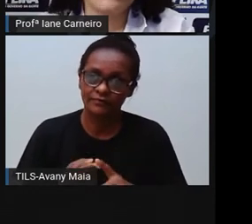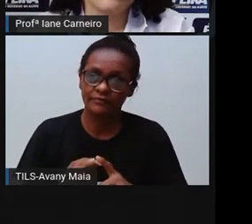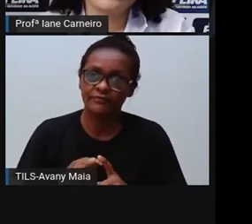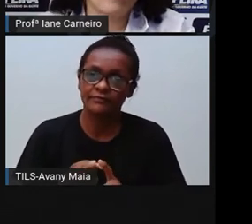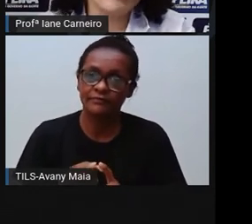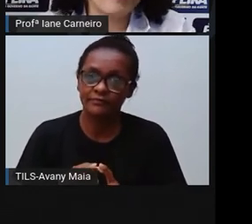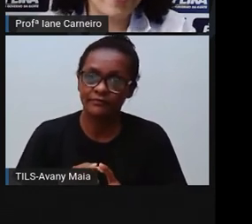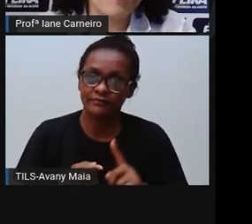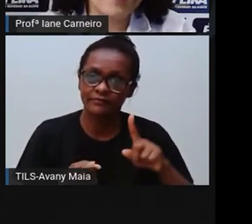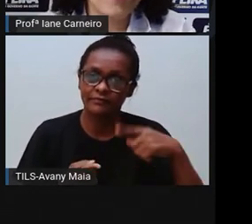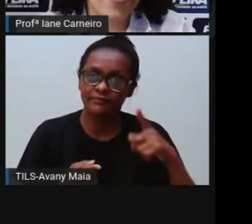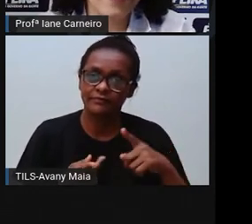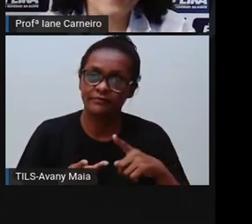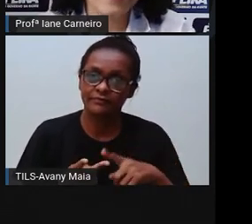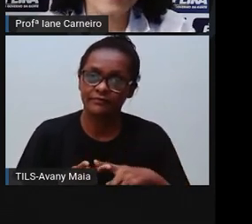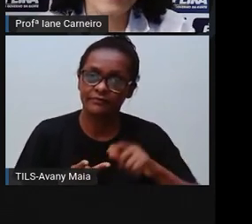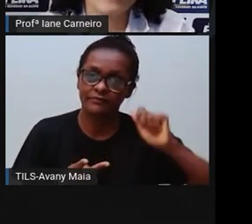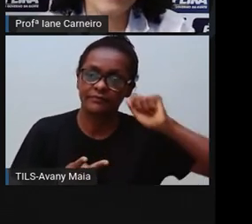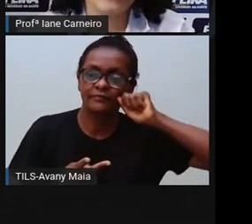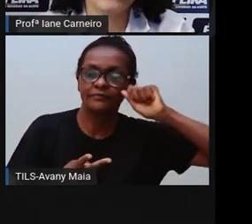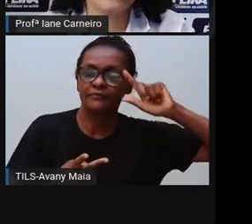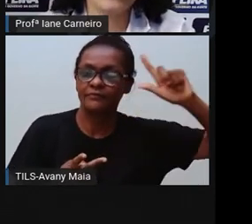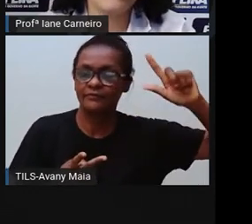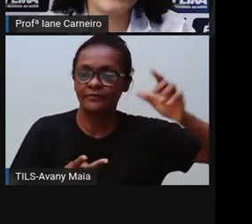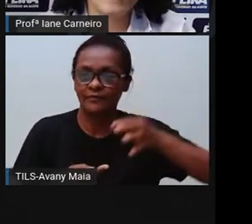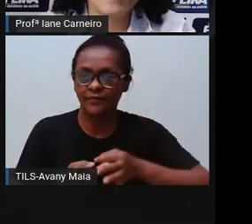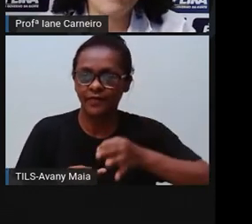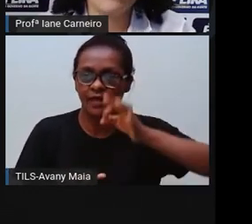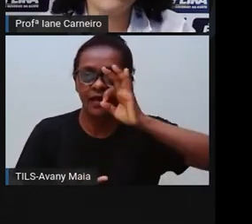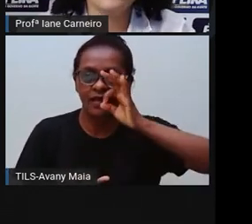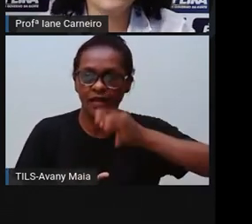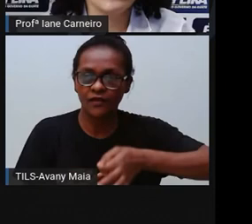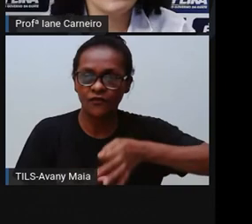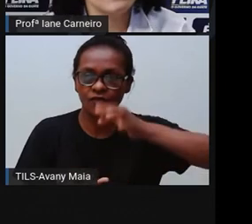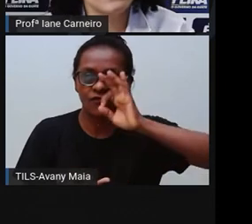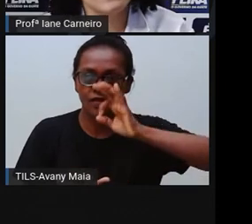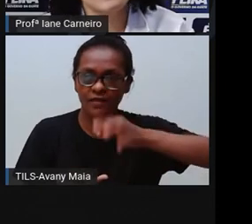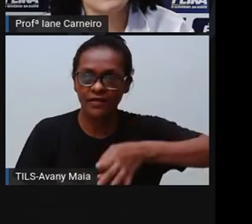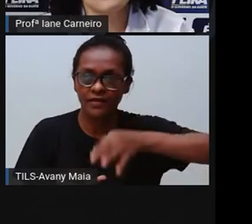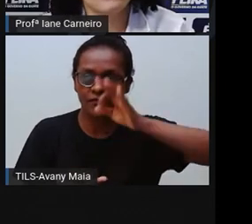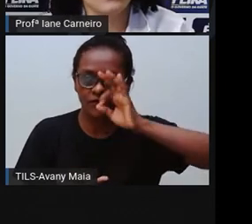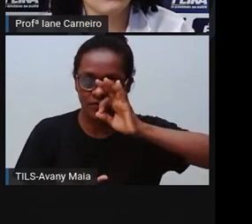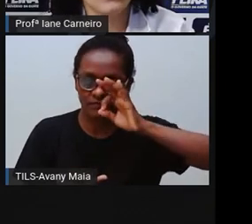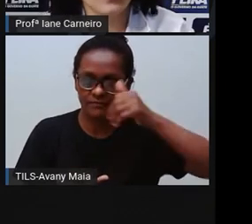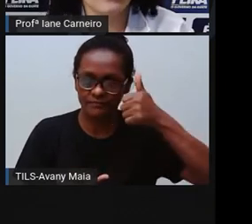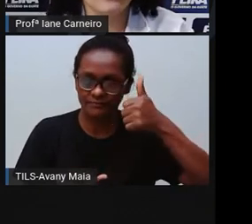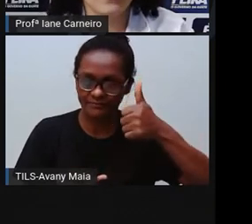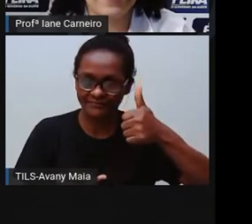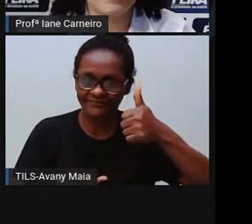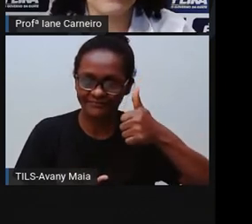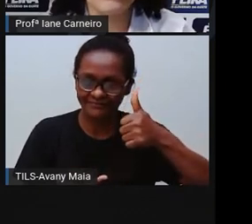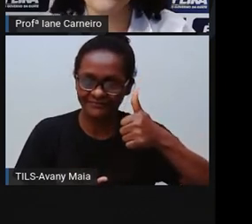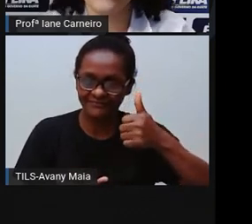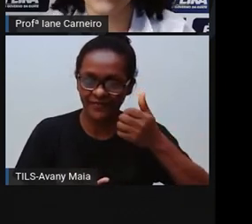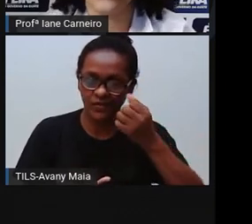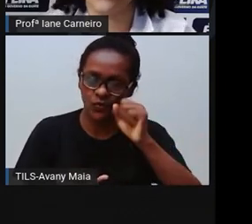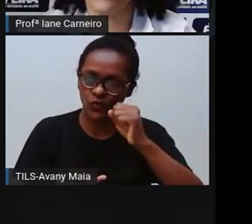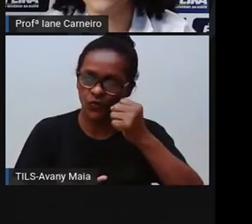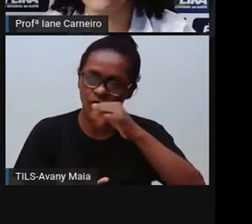Aqui, depois que acordar, o que é que você faz? Você toma o café da manhã. Então, a Pró colocou aqui um horário,